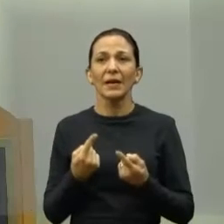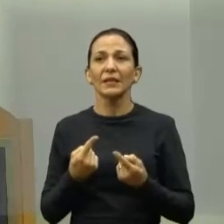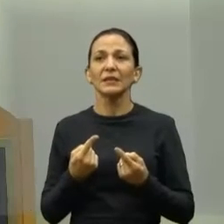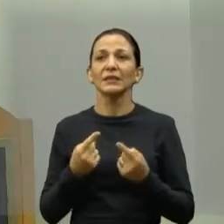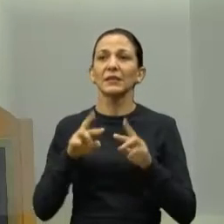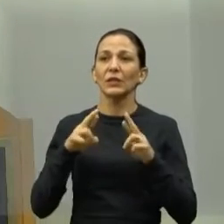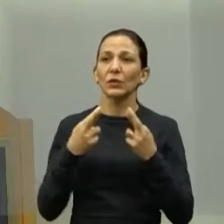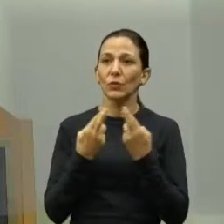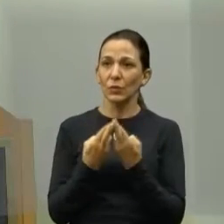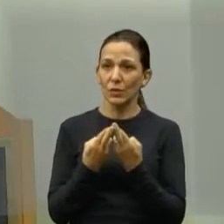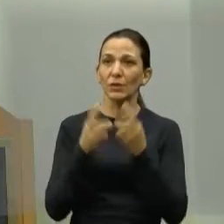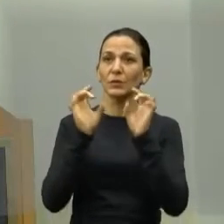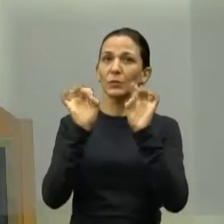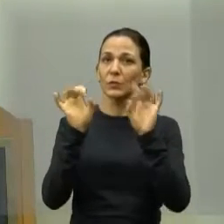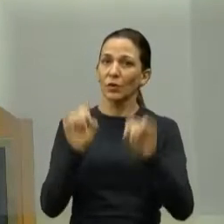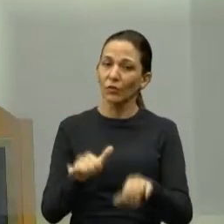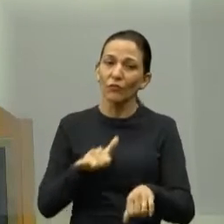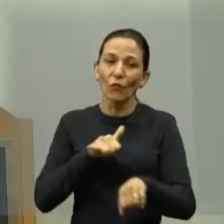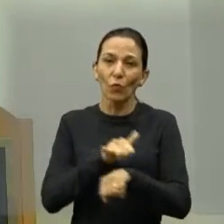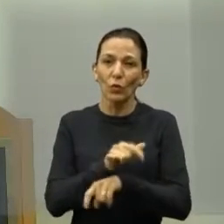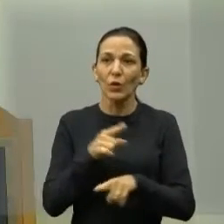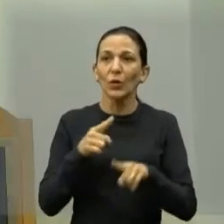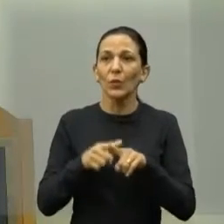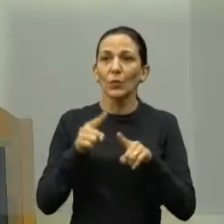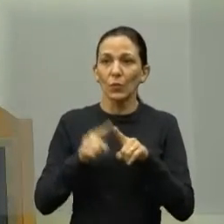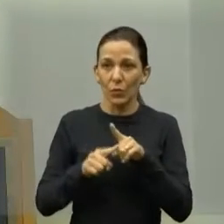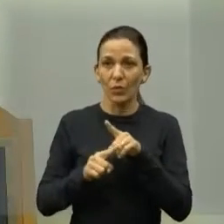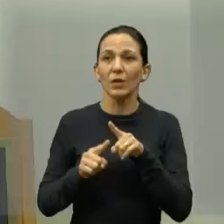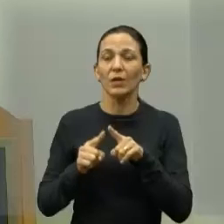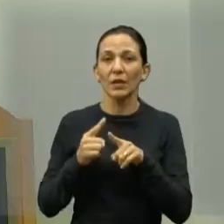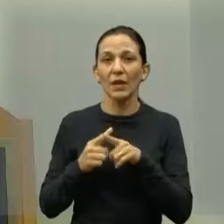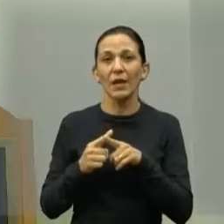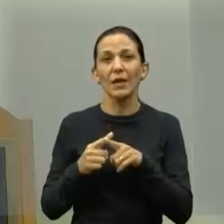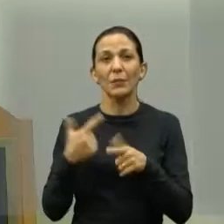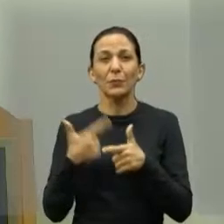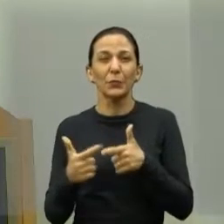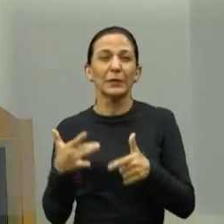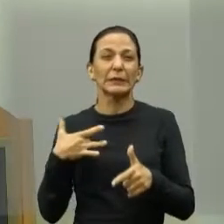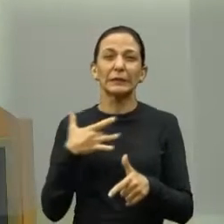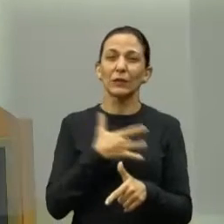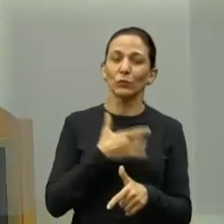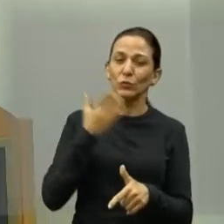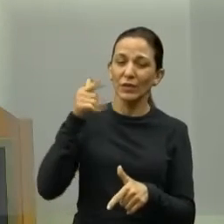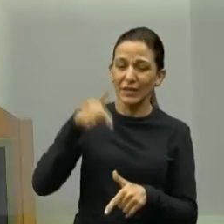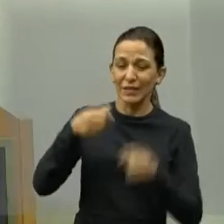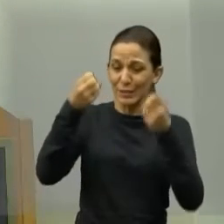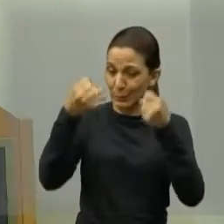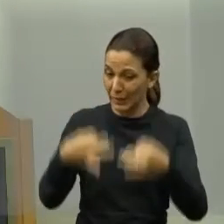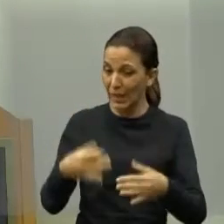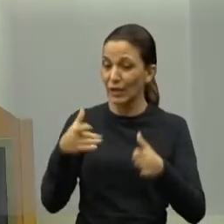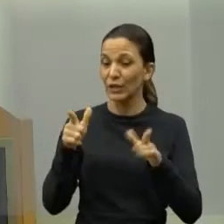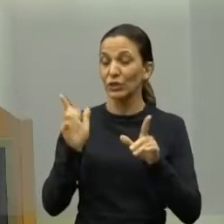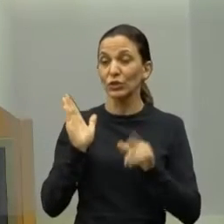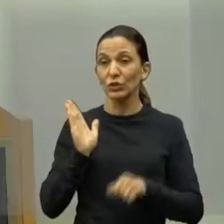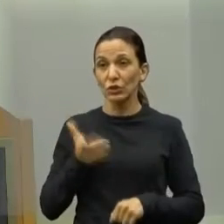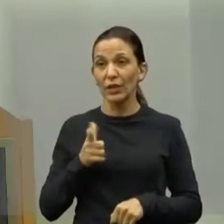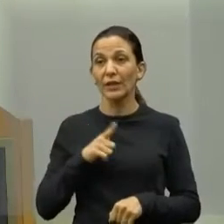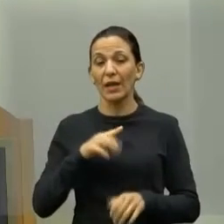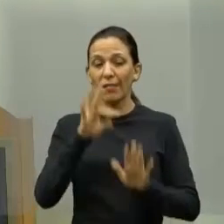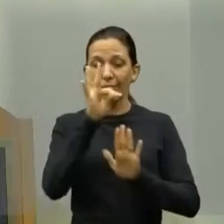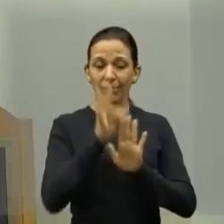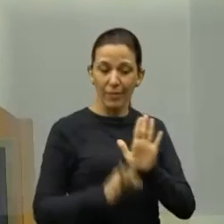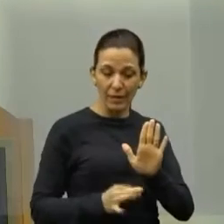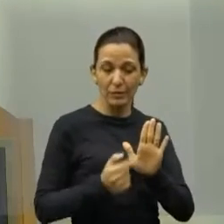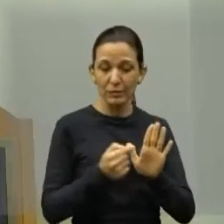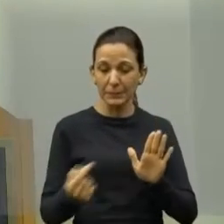por questões de saúde, que já foram justificados, inclusive, aqui para a Câmara. Mas eu gostaria de trazer aqui o texto que eu fiz para